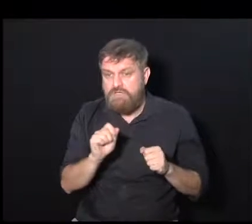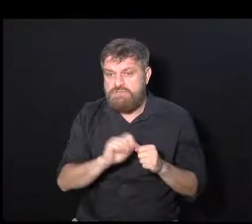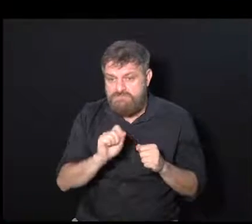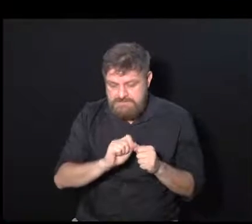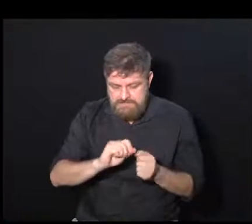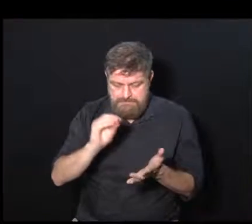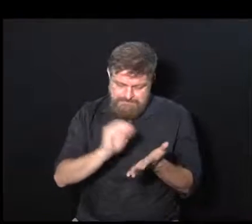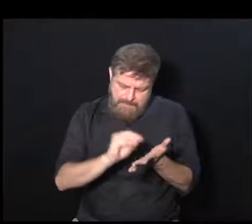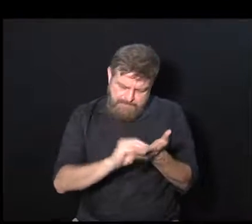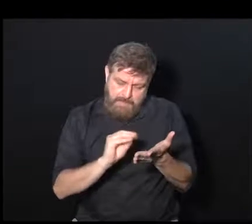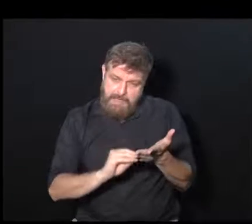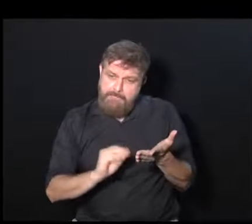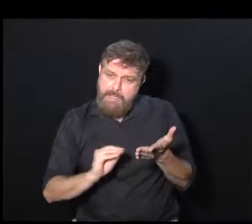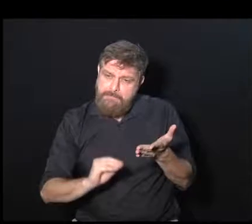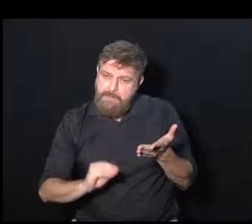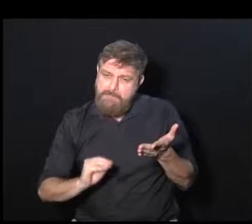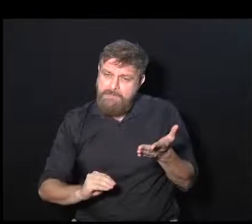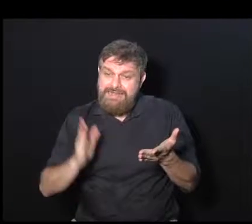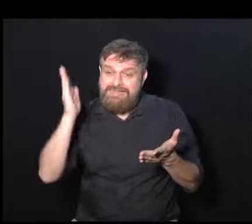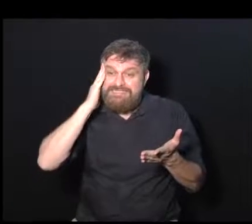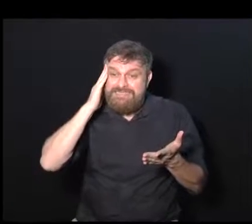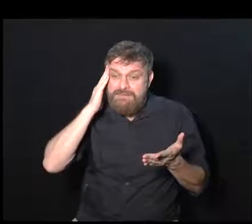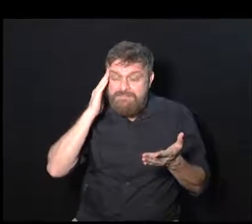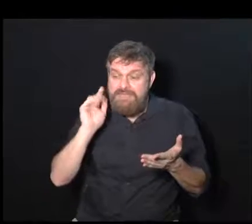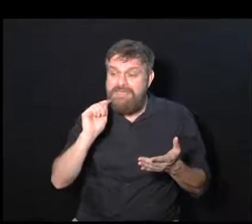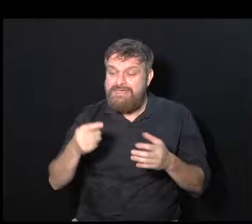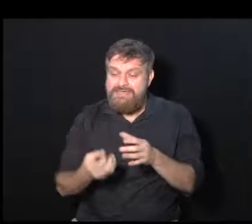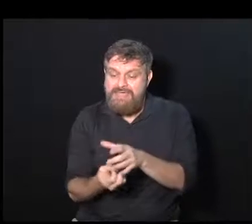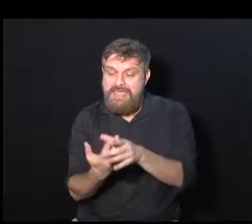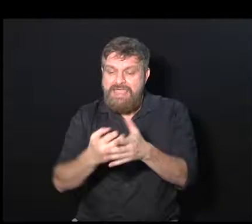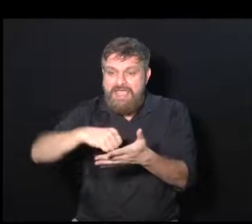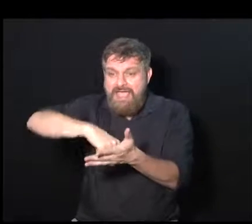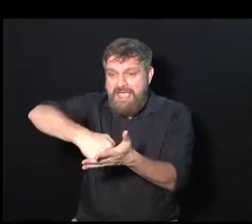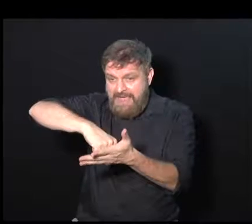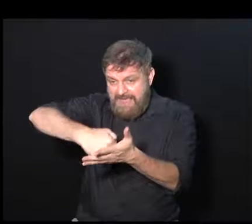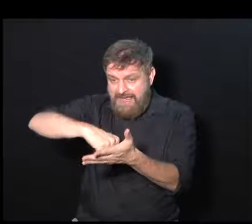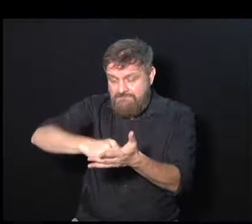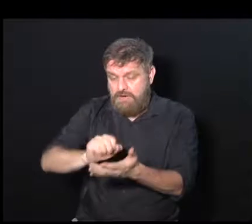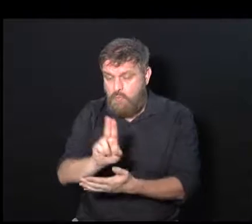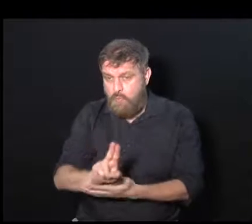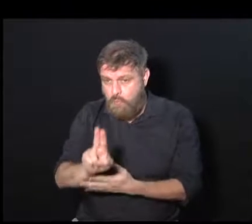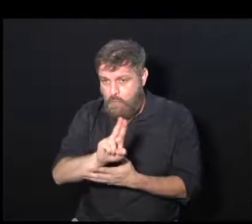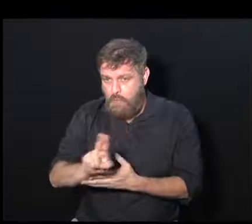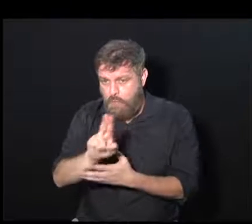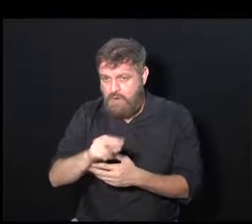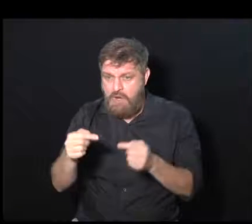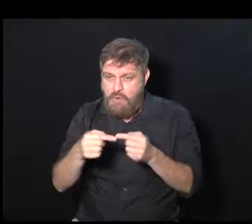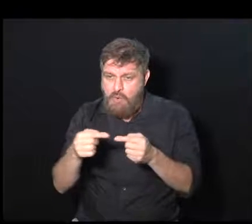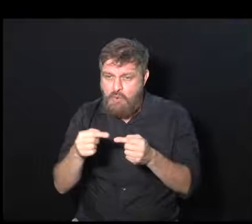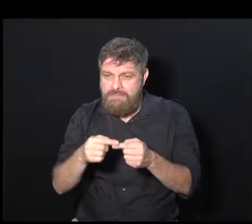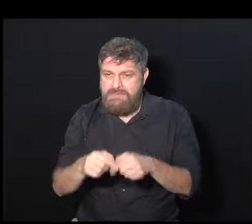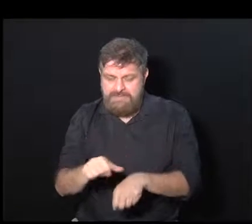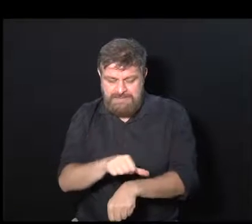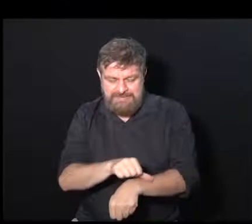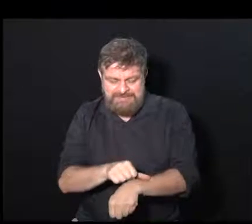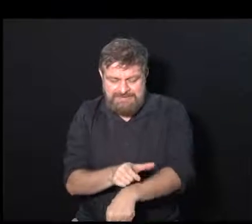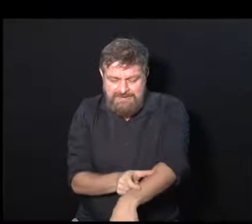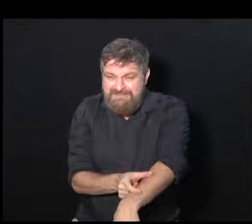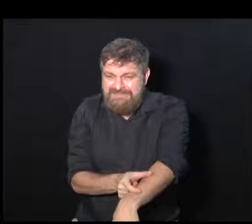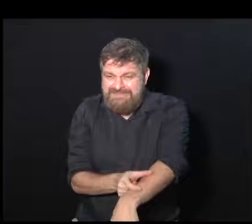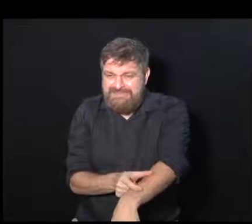prescrição dos fitoterápicos da Botica que são utilizados para cicatrização de